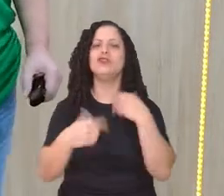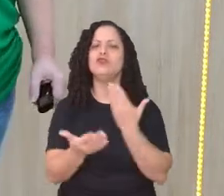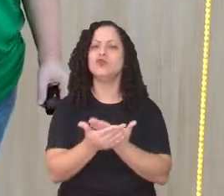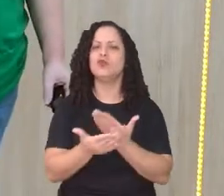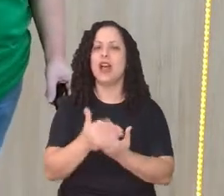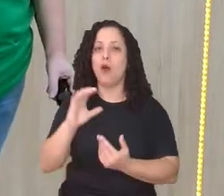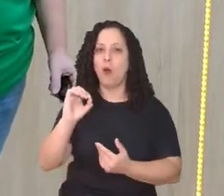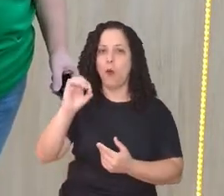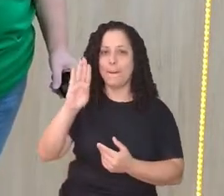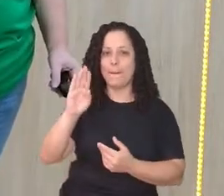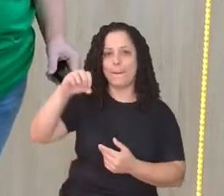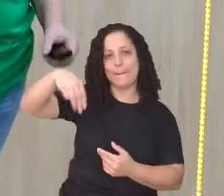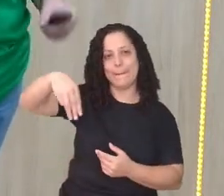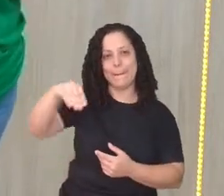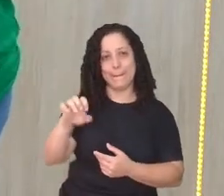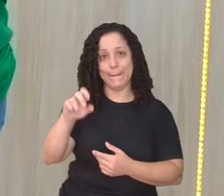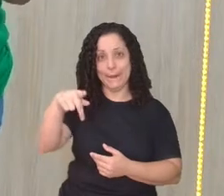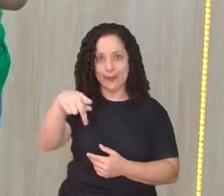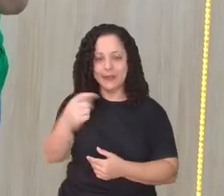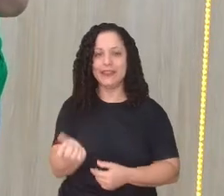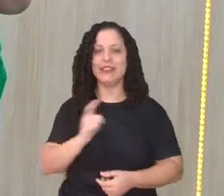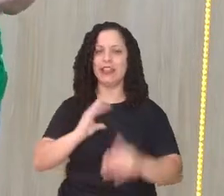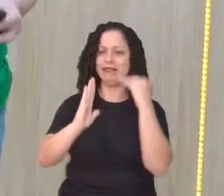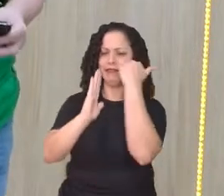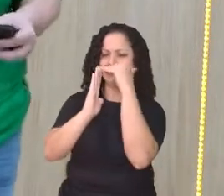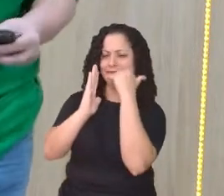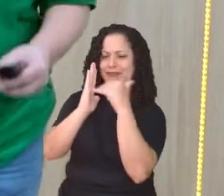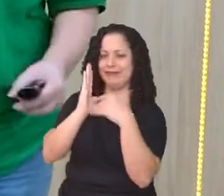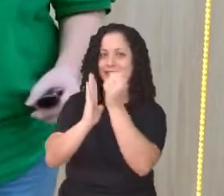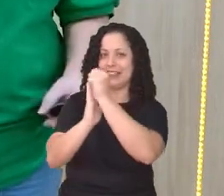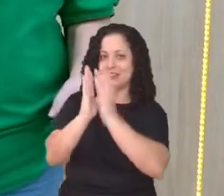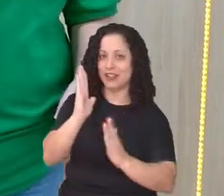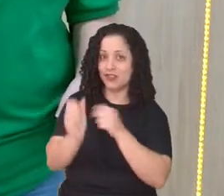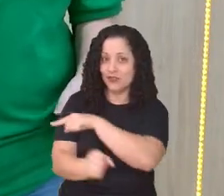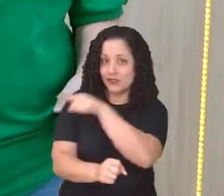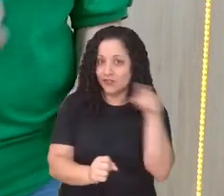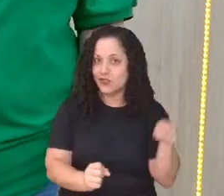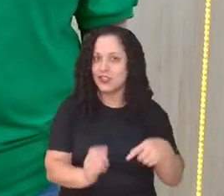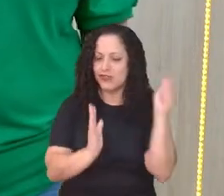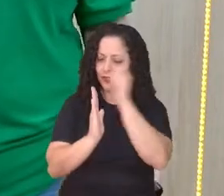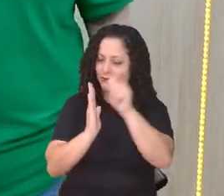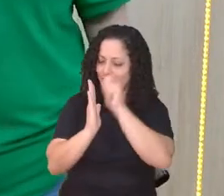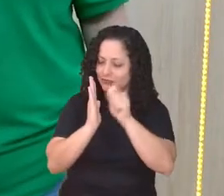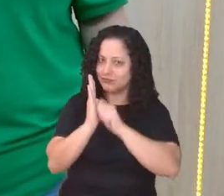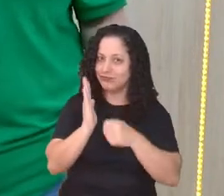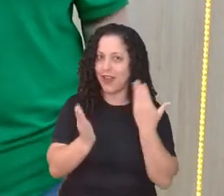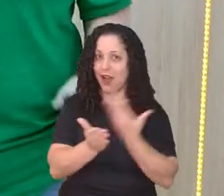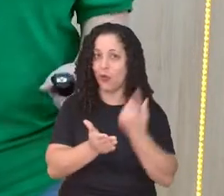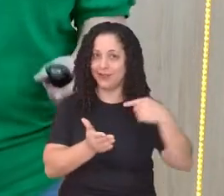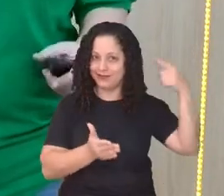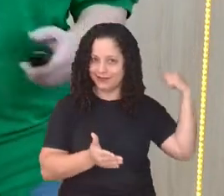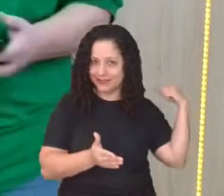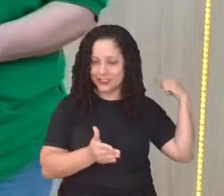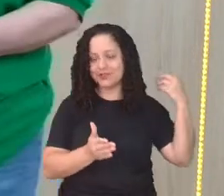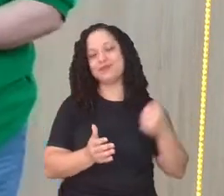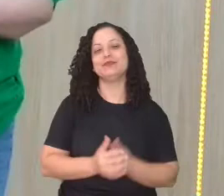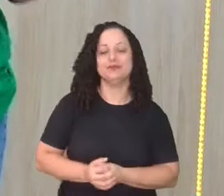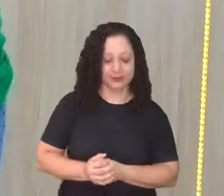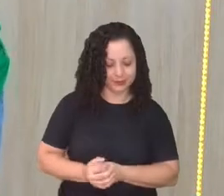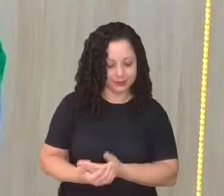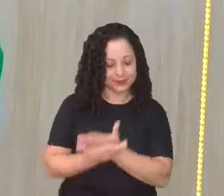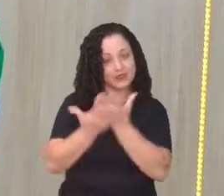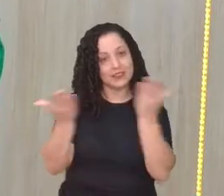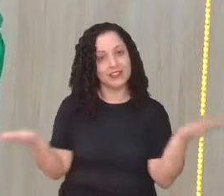OBMEP que eu deixei para vocês tentarem resolver na aula anterior, né? Então, vocês